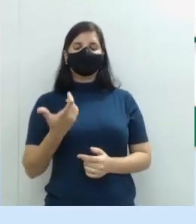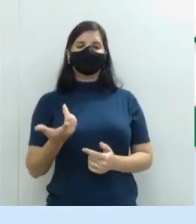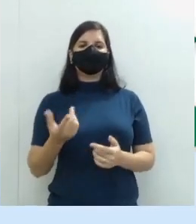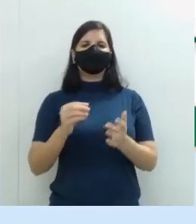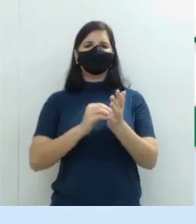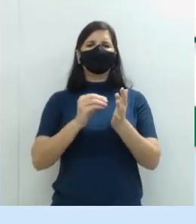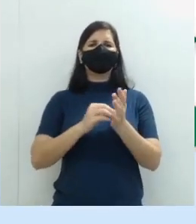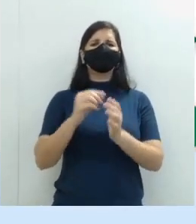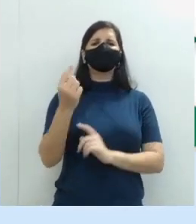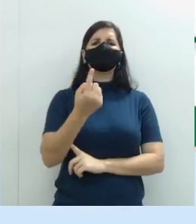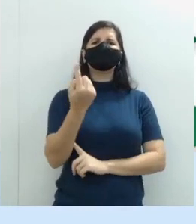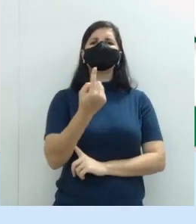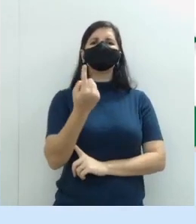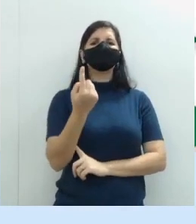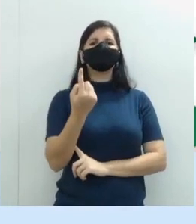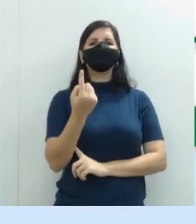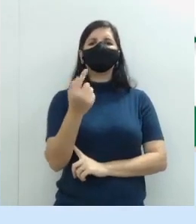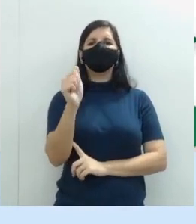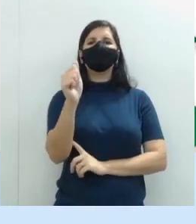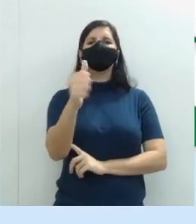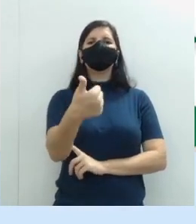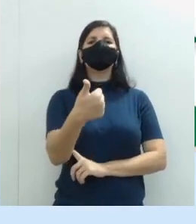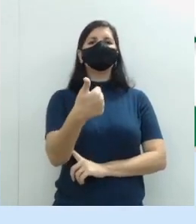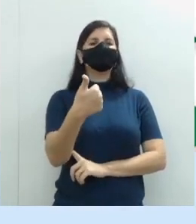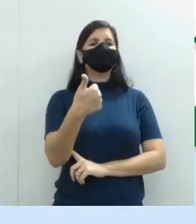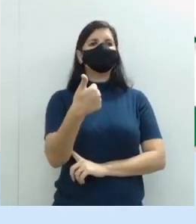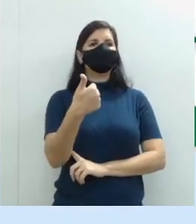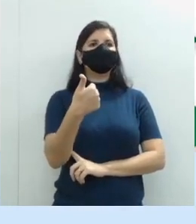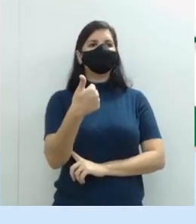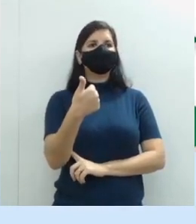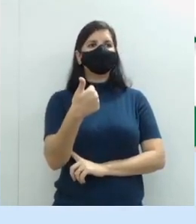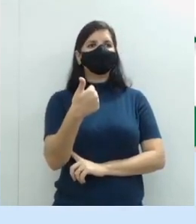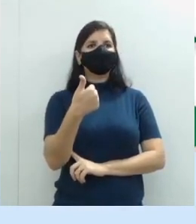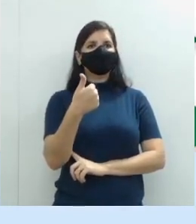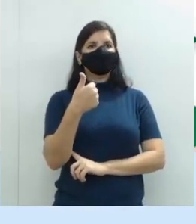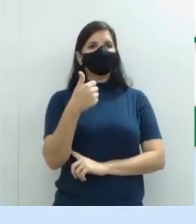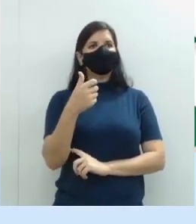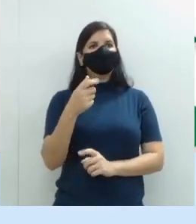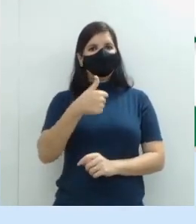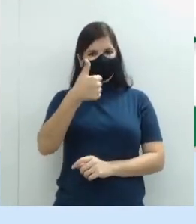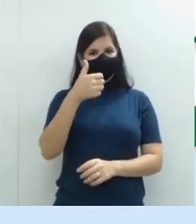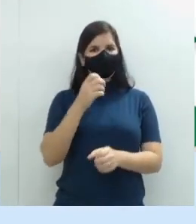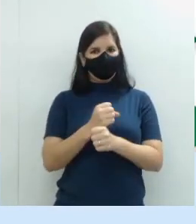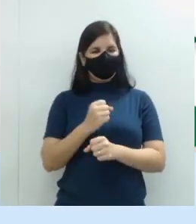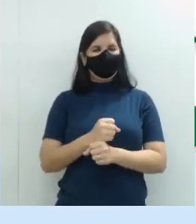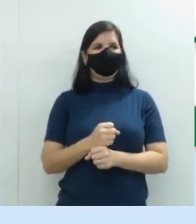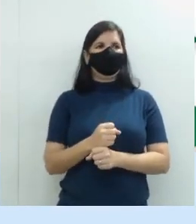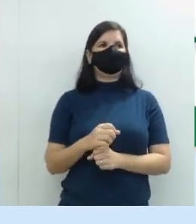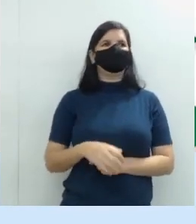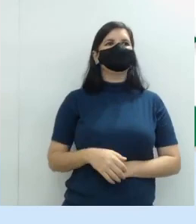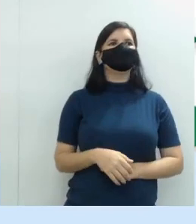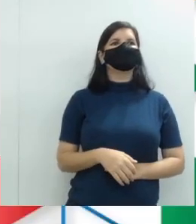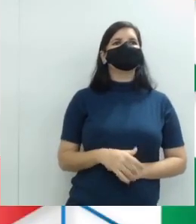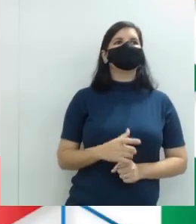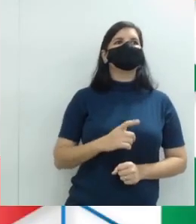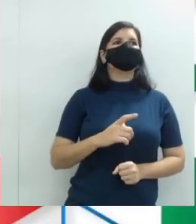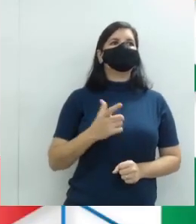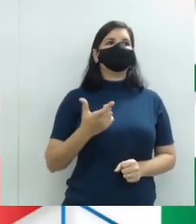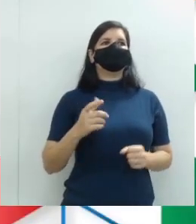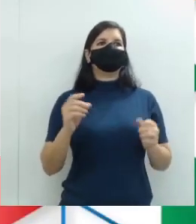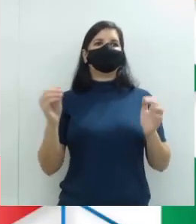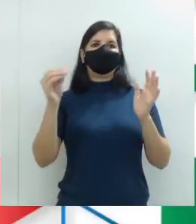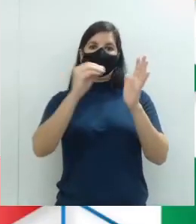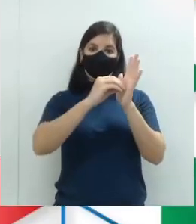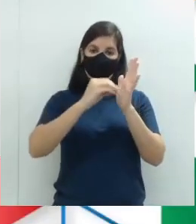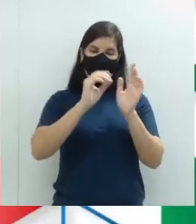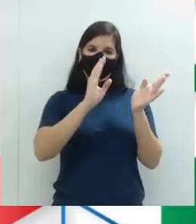o primeiro termo? O primeiro termo vai ser o primeiro que a gente vai calcular. Então segue comigo, ó. Escrever a sequência na